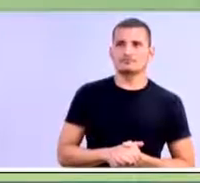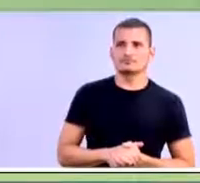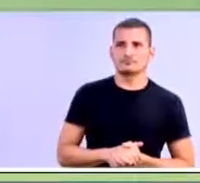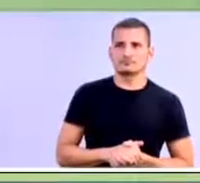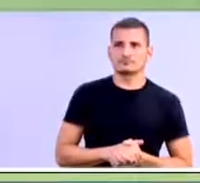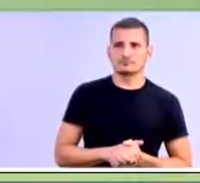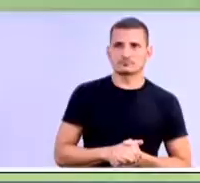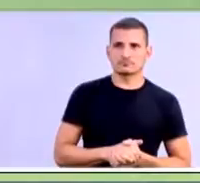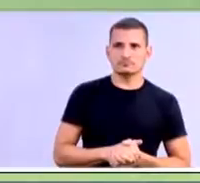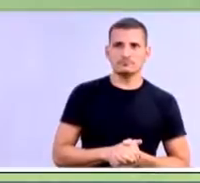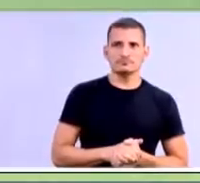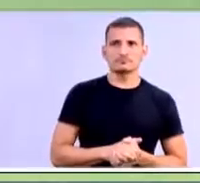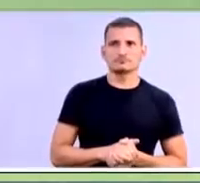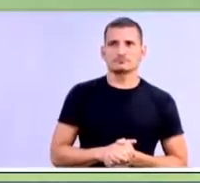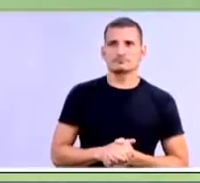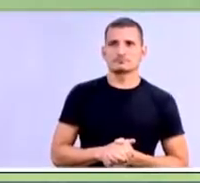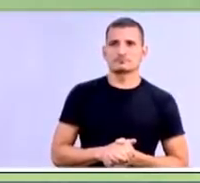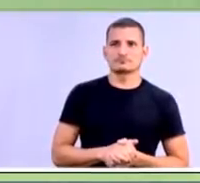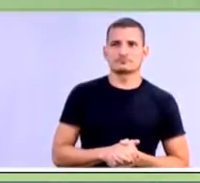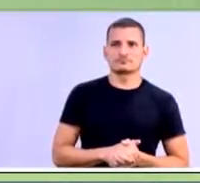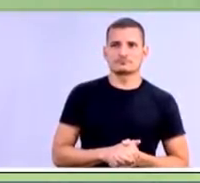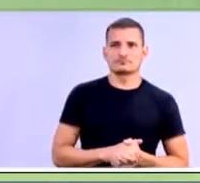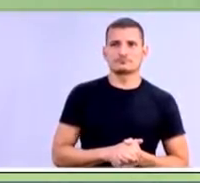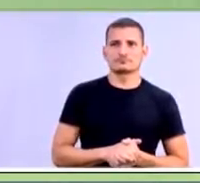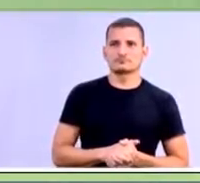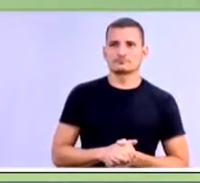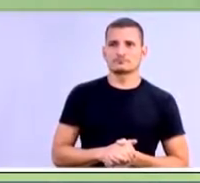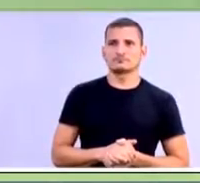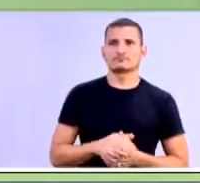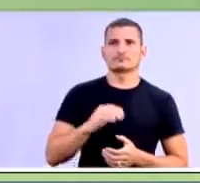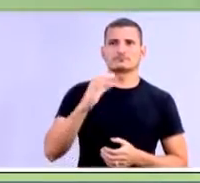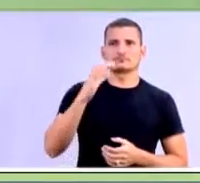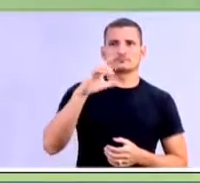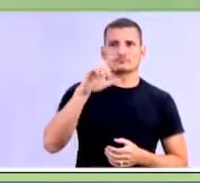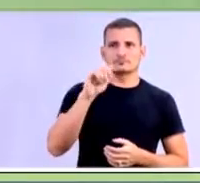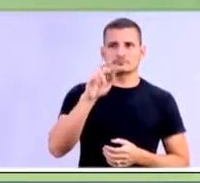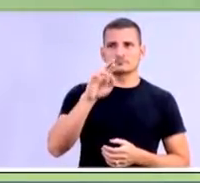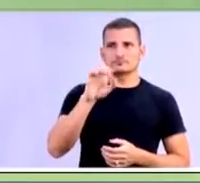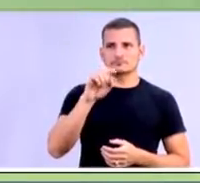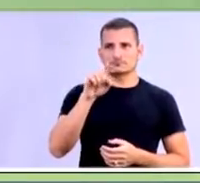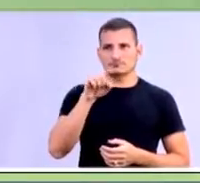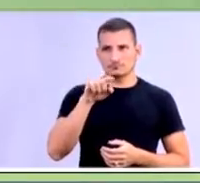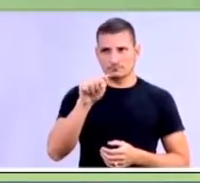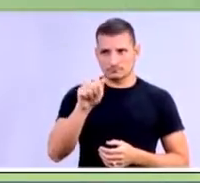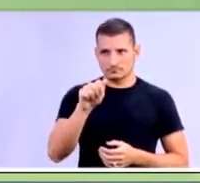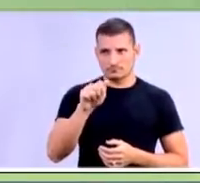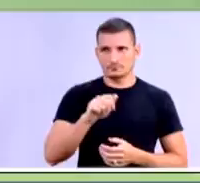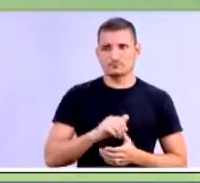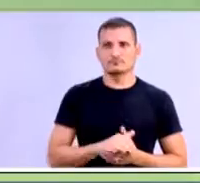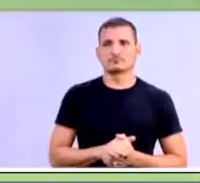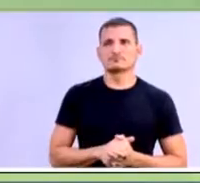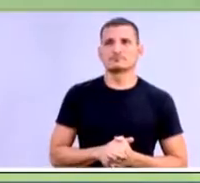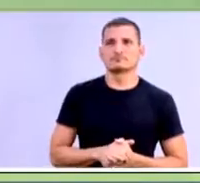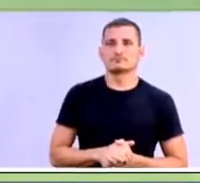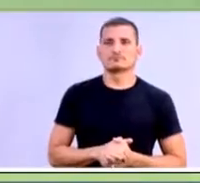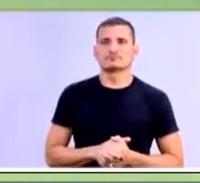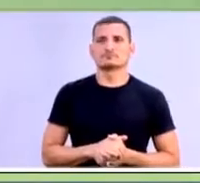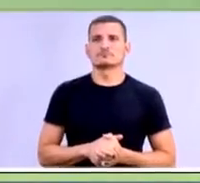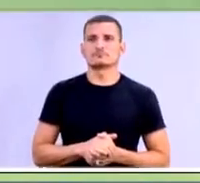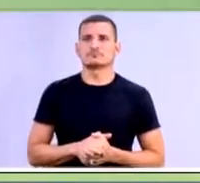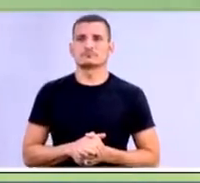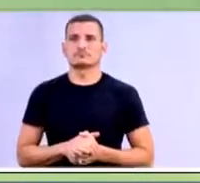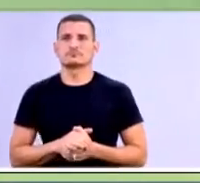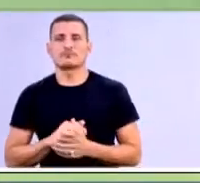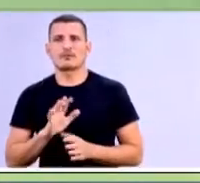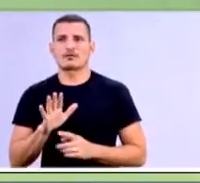a próxima qualidade, que se você é breve, se você é direto, então você será claro. Você não vai ficar